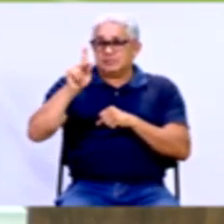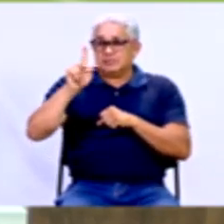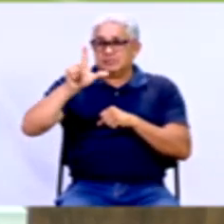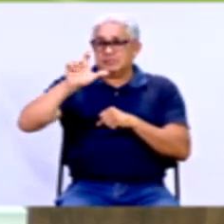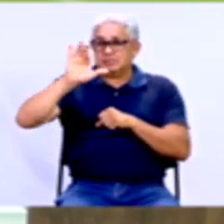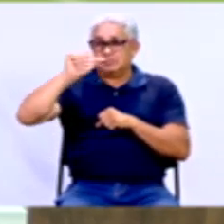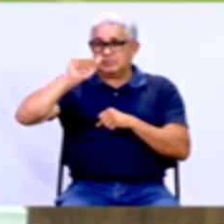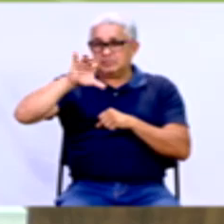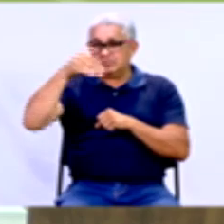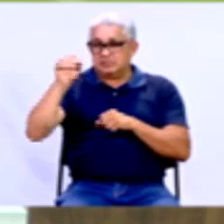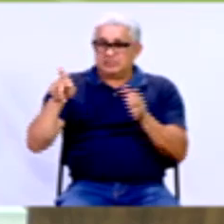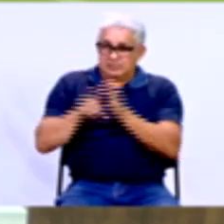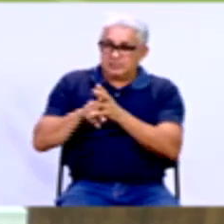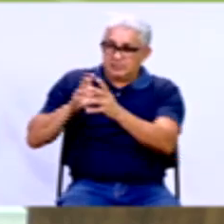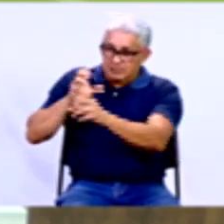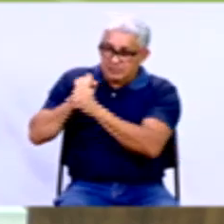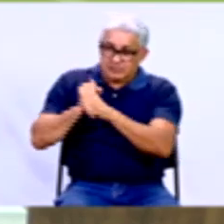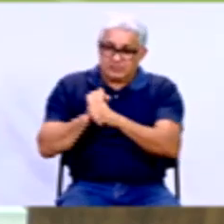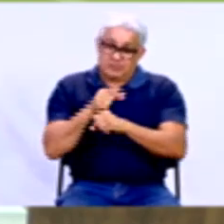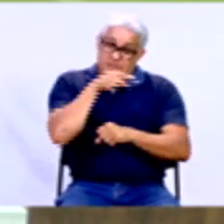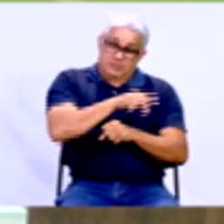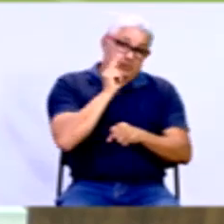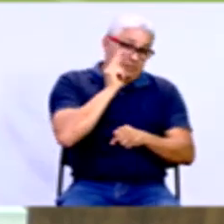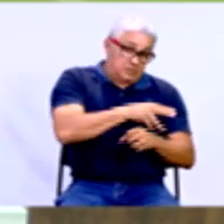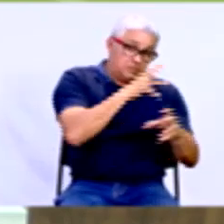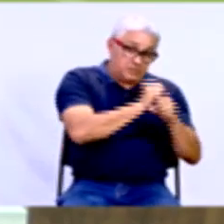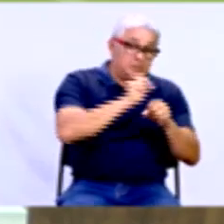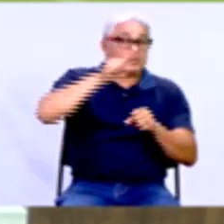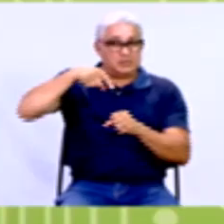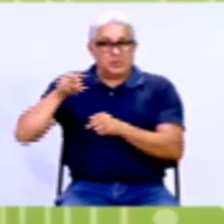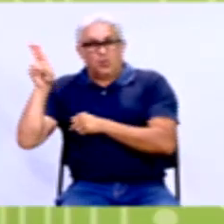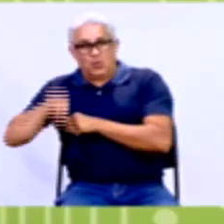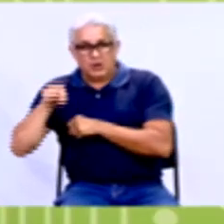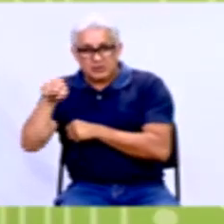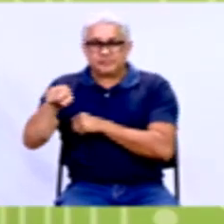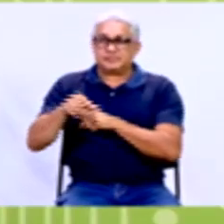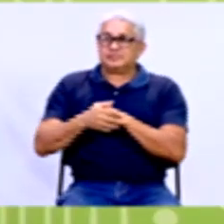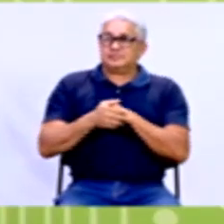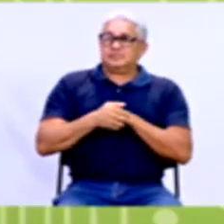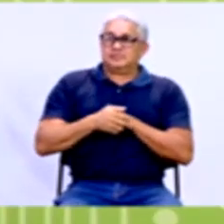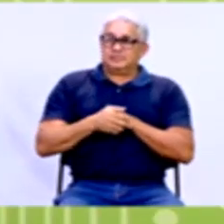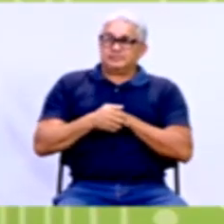cálculos. Então, preste atenção no cálculo para você poder ver como você vai aplicar ele depois. Exatamente.